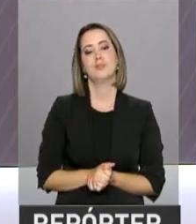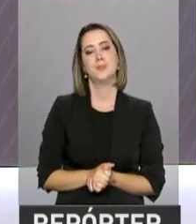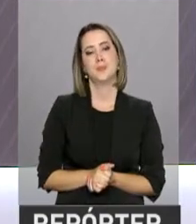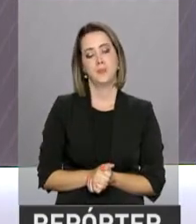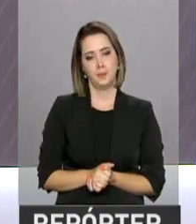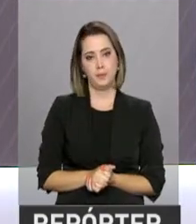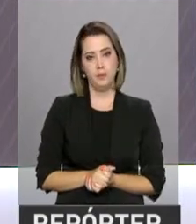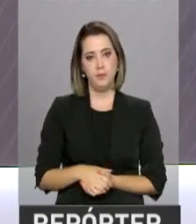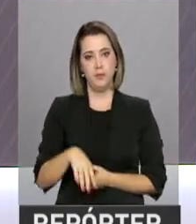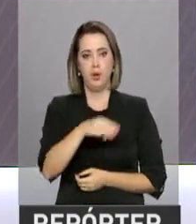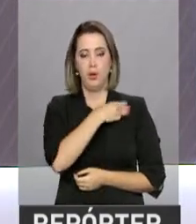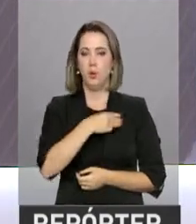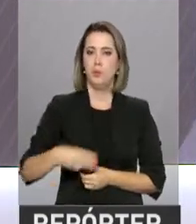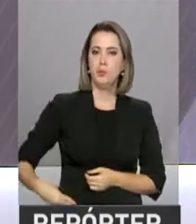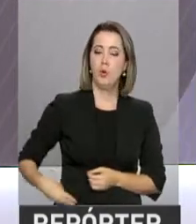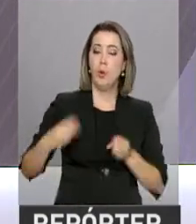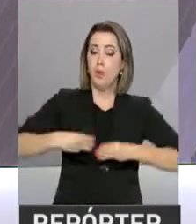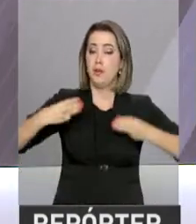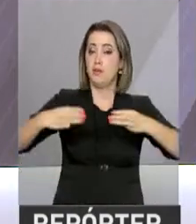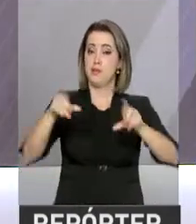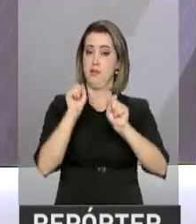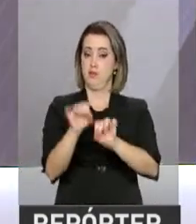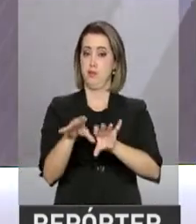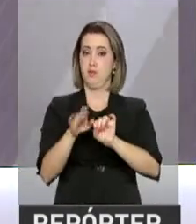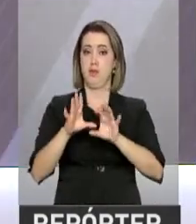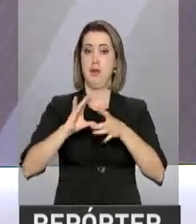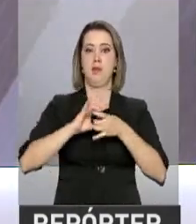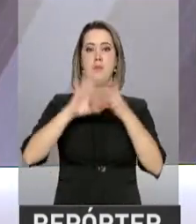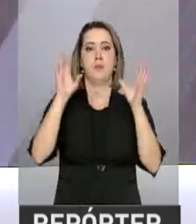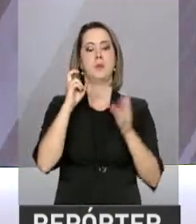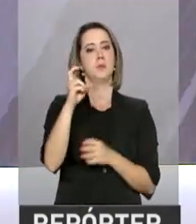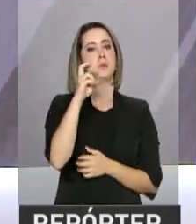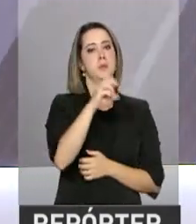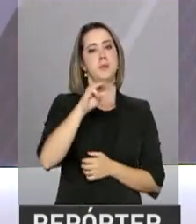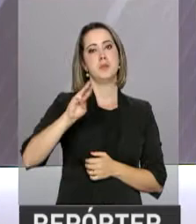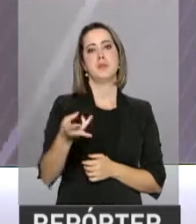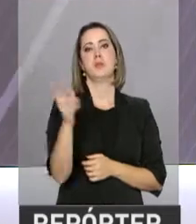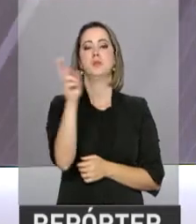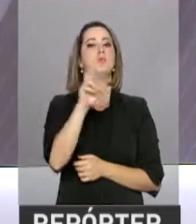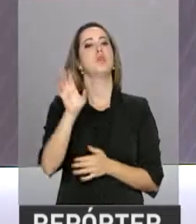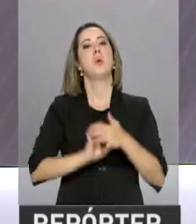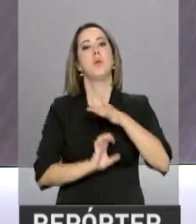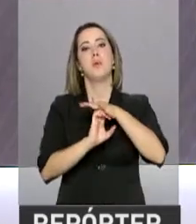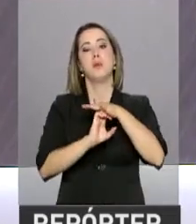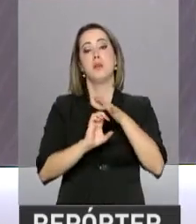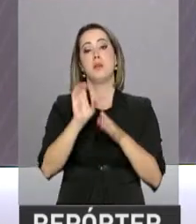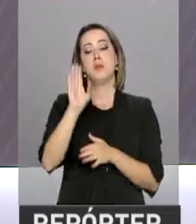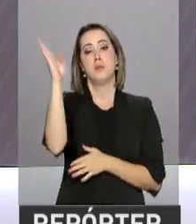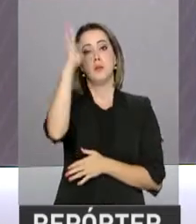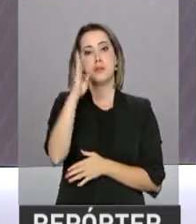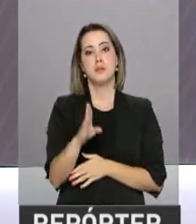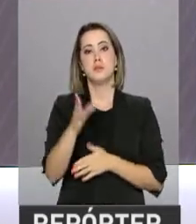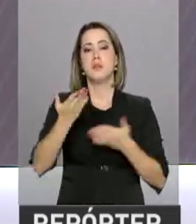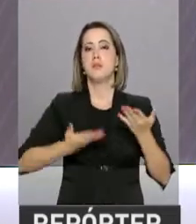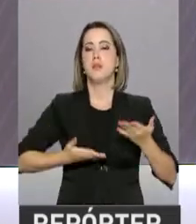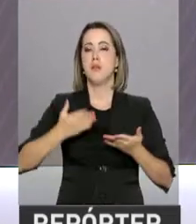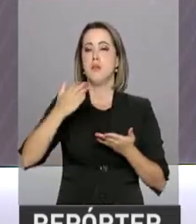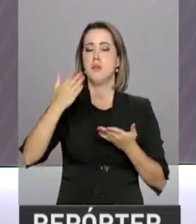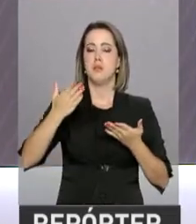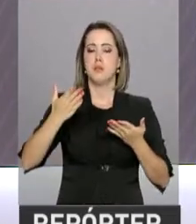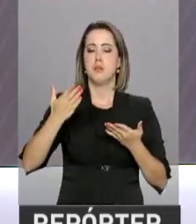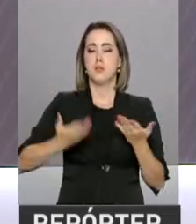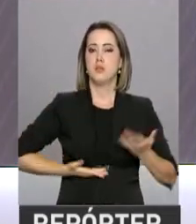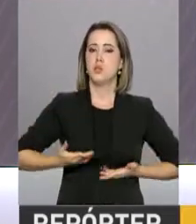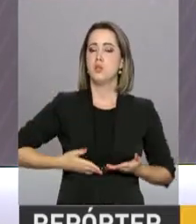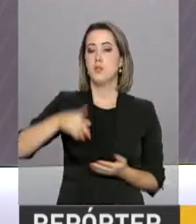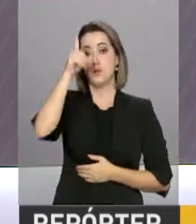ministério da educação liberou quase 55 milhões de reais para a empresa brasileira de serviços hospitalares a